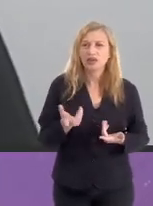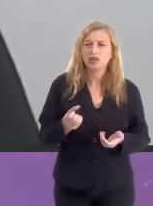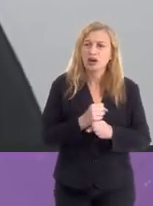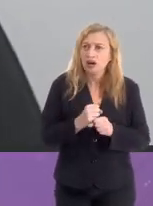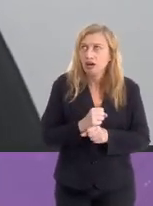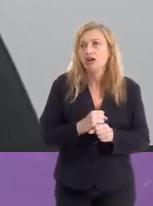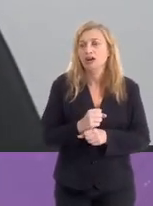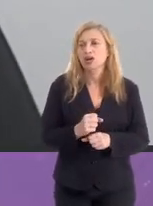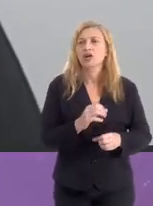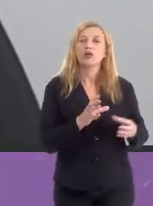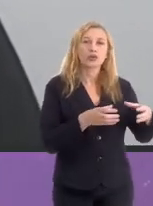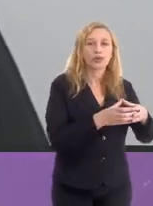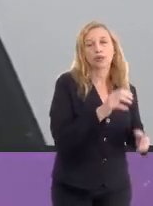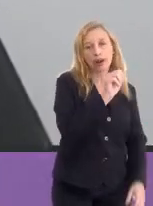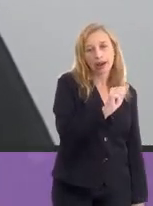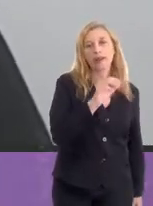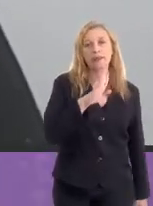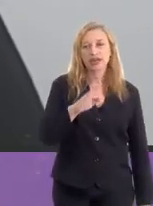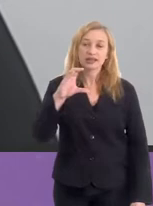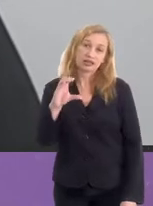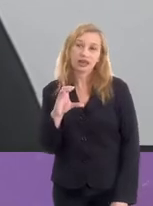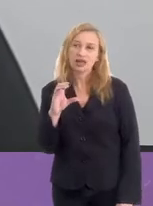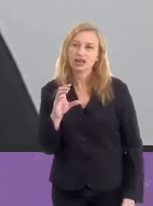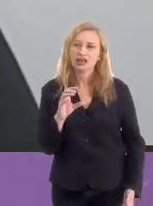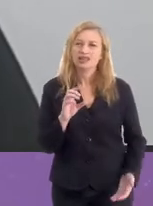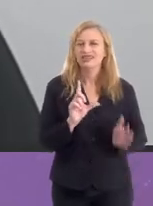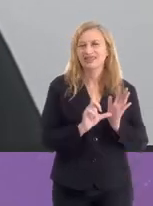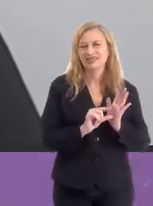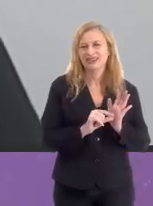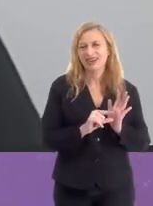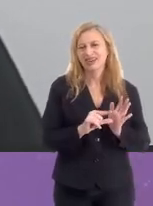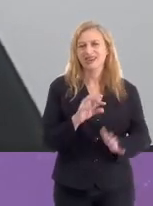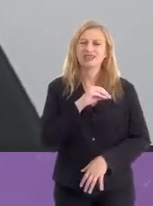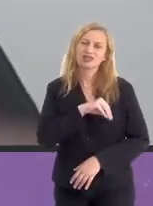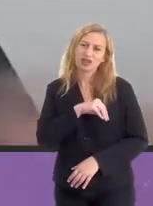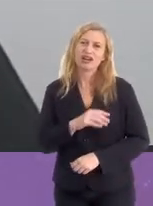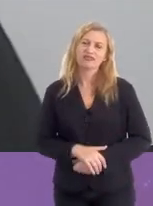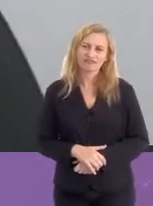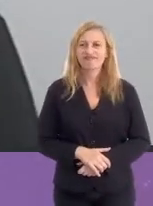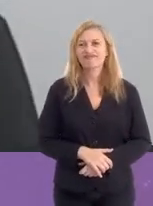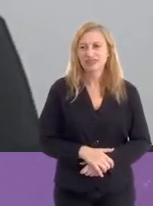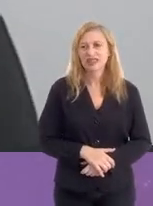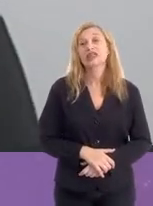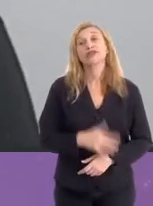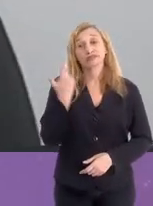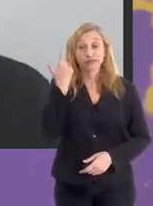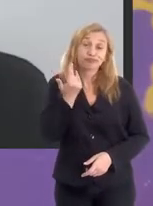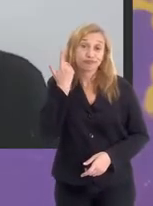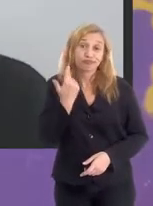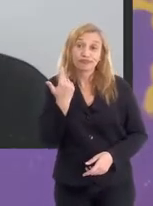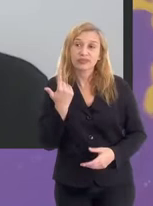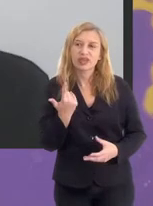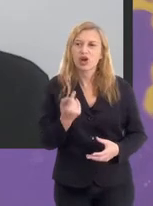ler por ano o tio Clube alto de dei o clube ser tá com salários dos funcionários atrasados